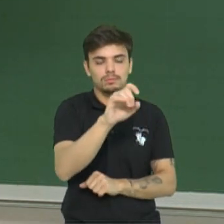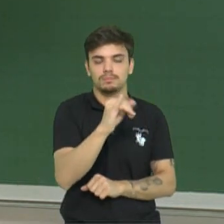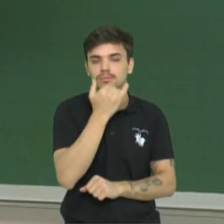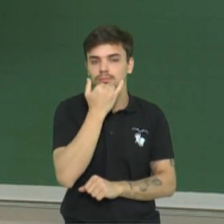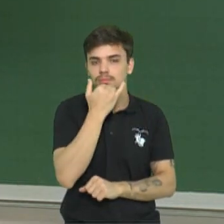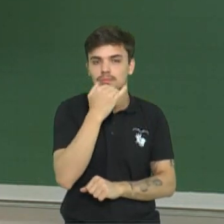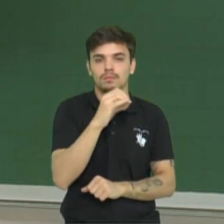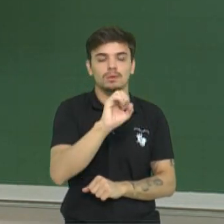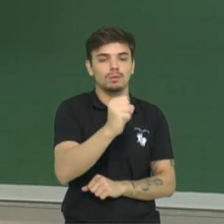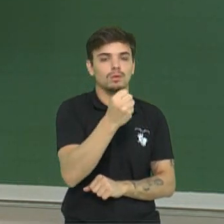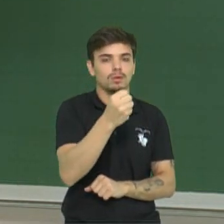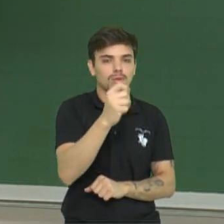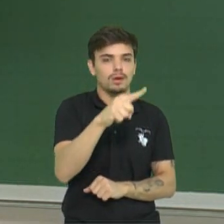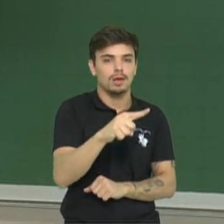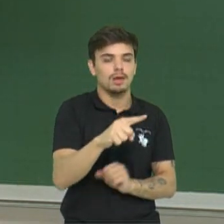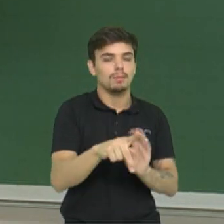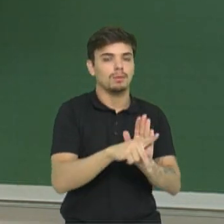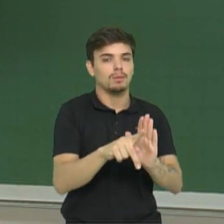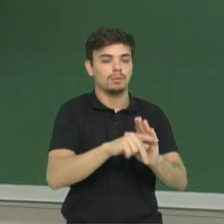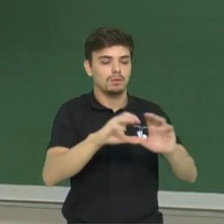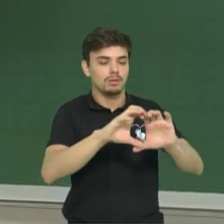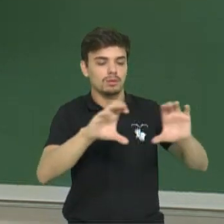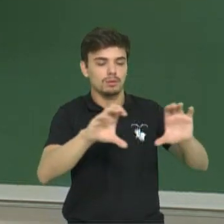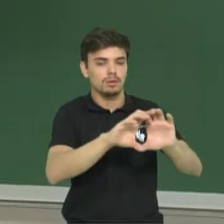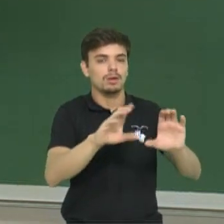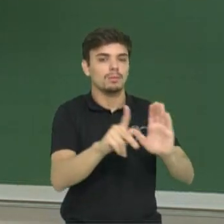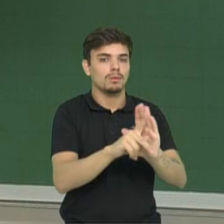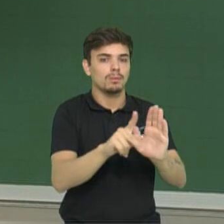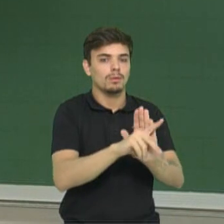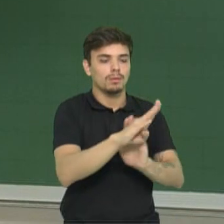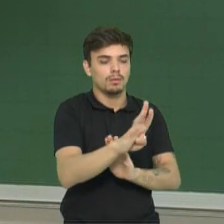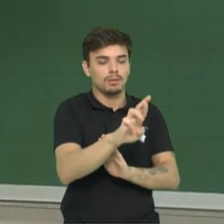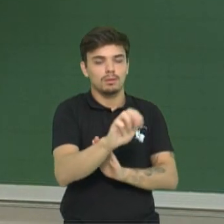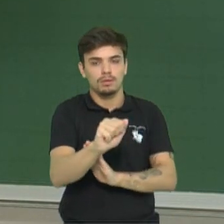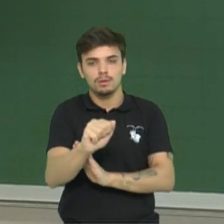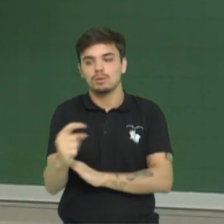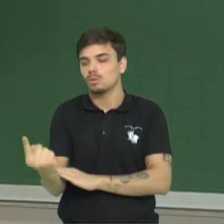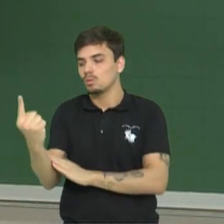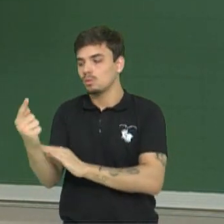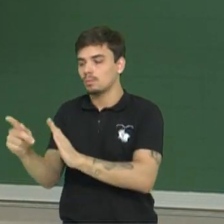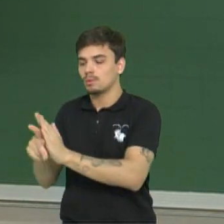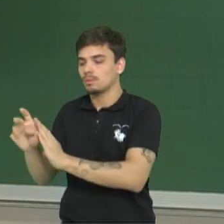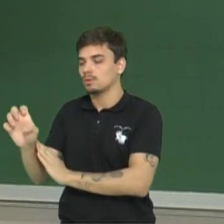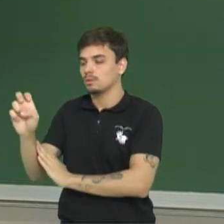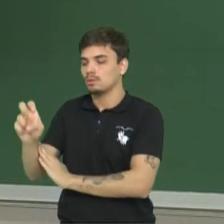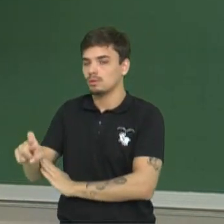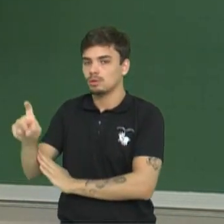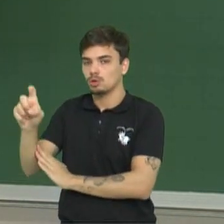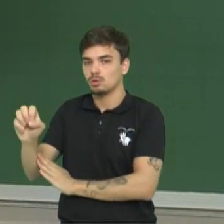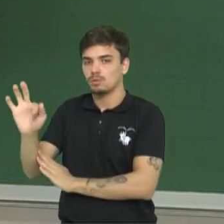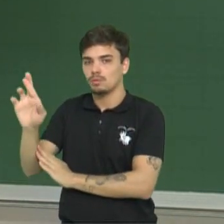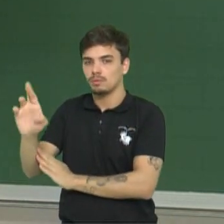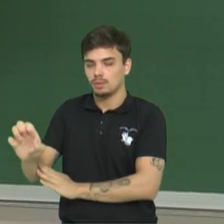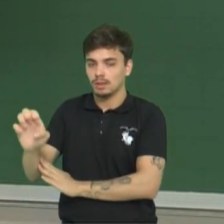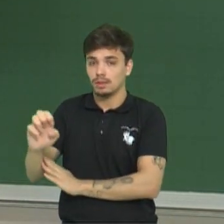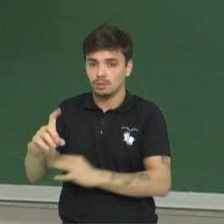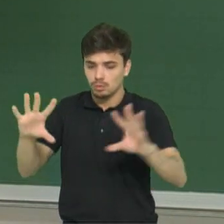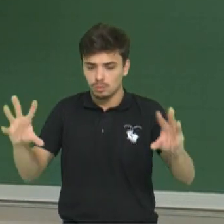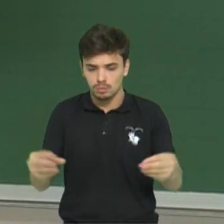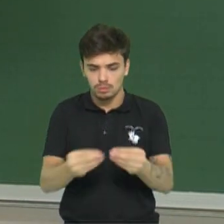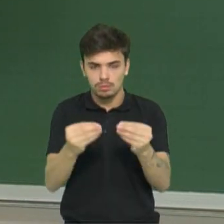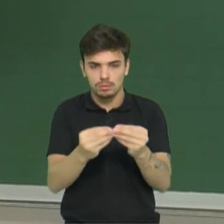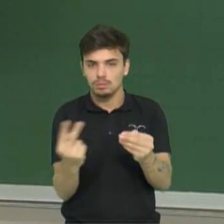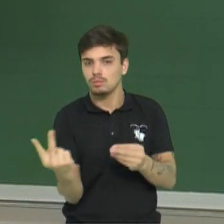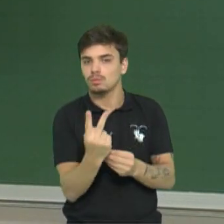o coeficiente do Br, e o 1 vai ser o coeficiente do enxofre. Preenchendo esses dois valores, o 1 e